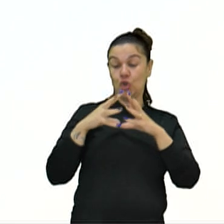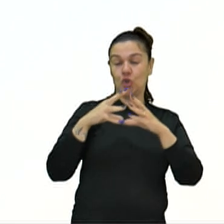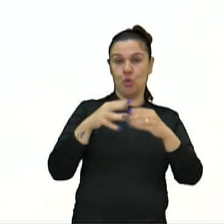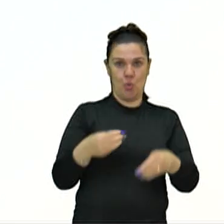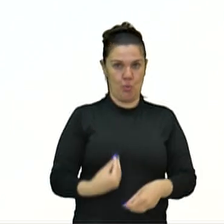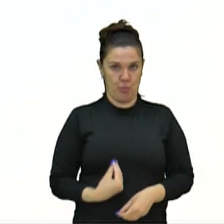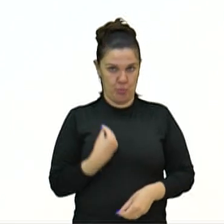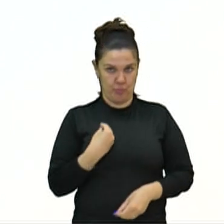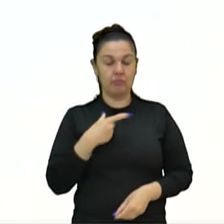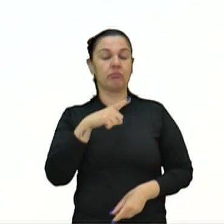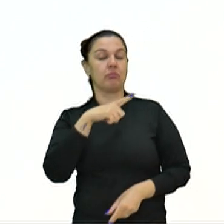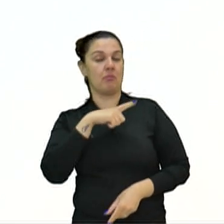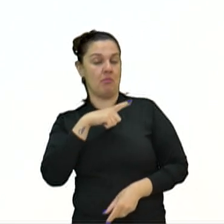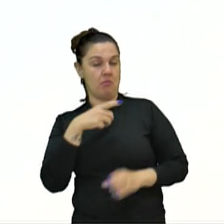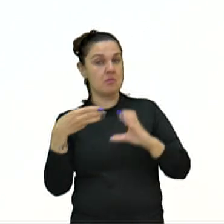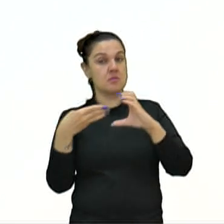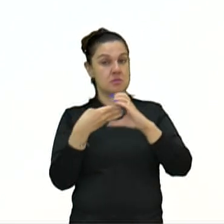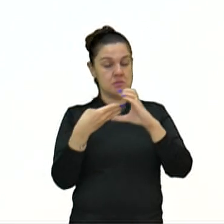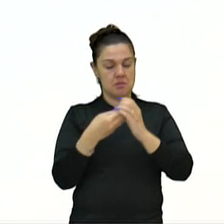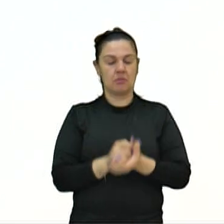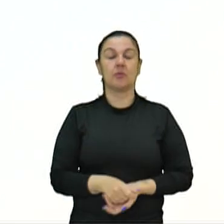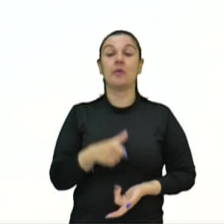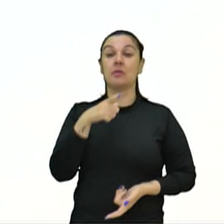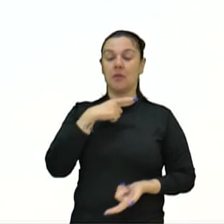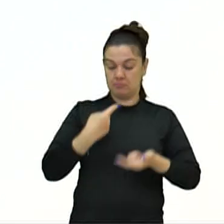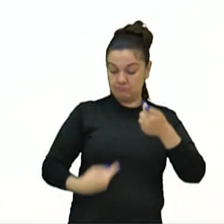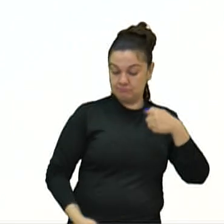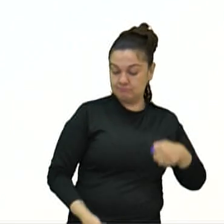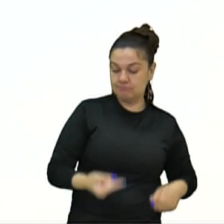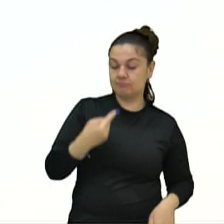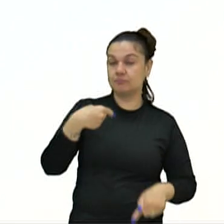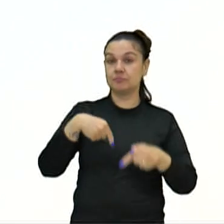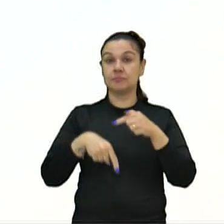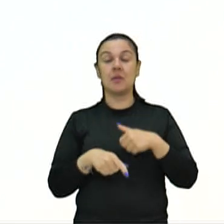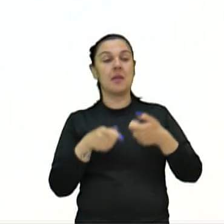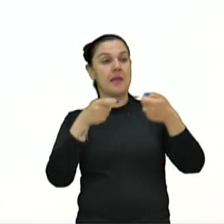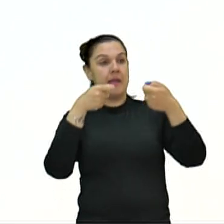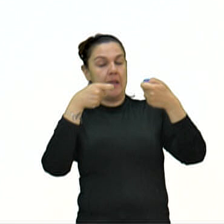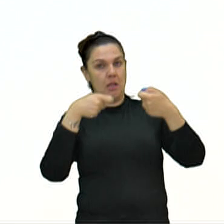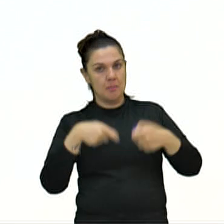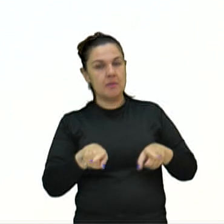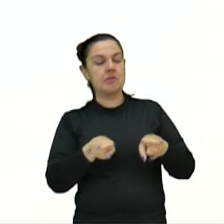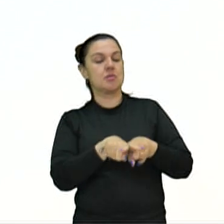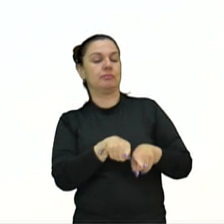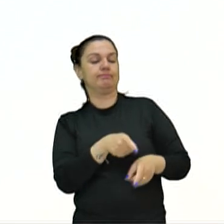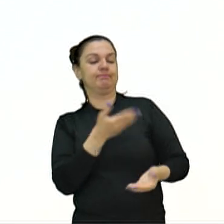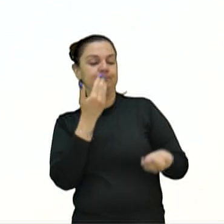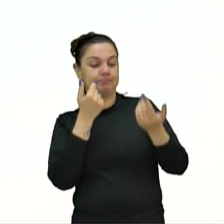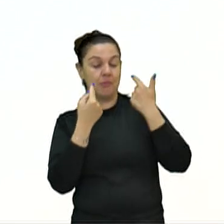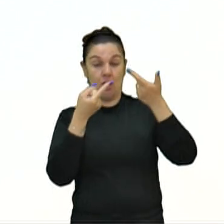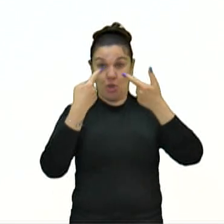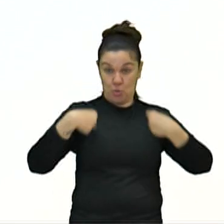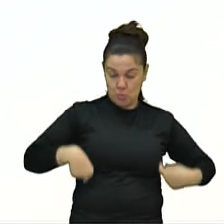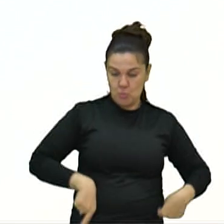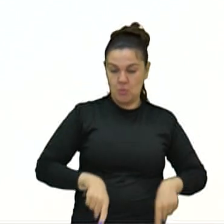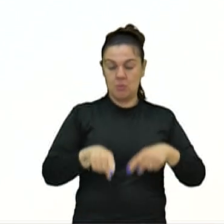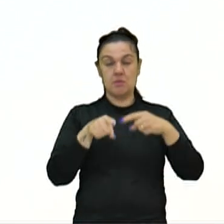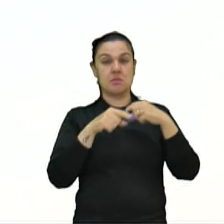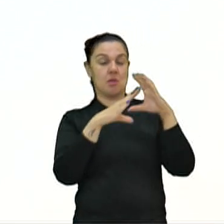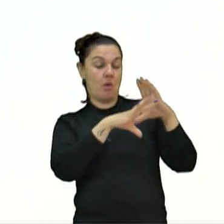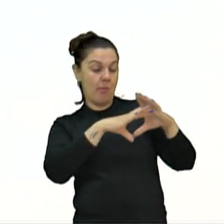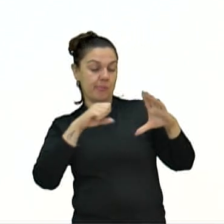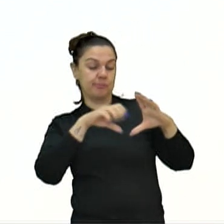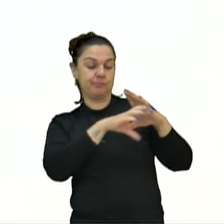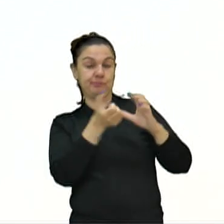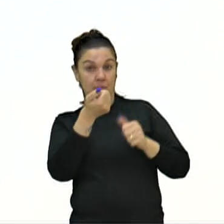tem corpo constituído por célula, tem metabolismo, que ele precisa, então, se nutrir, respirar para manter, né, as reações